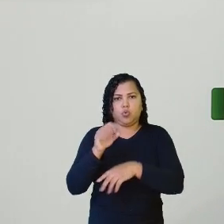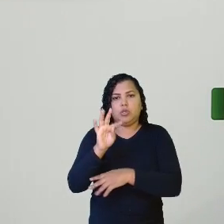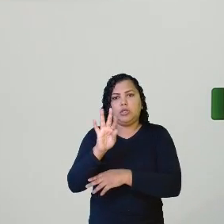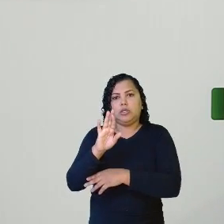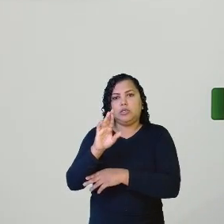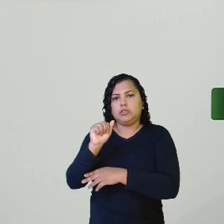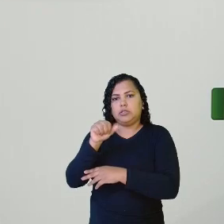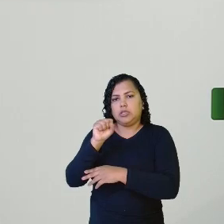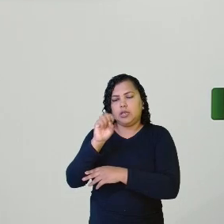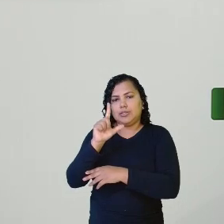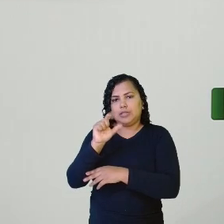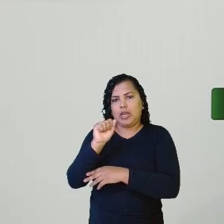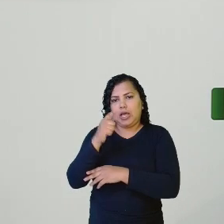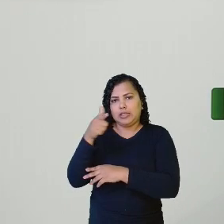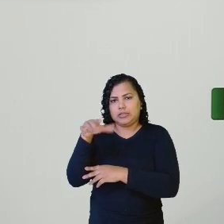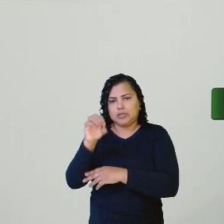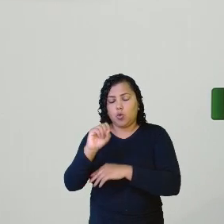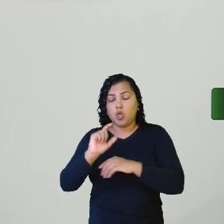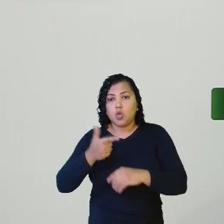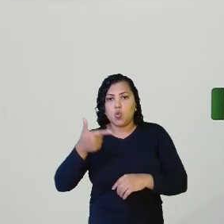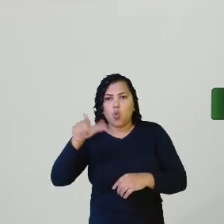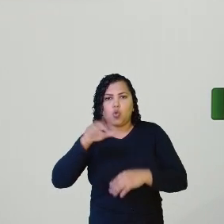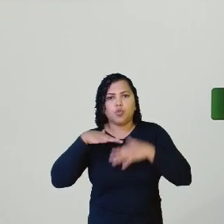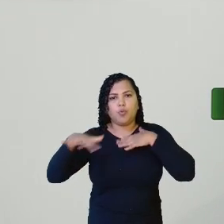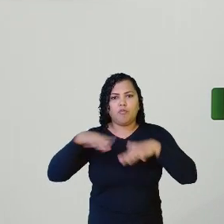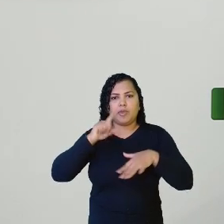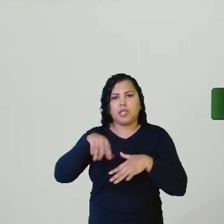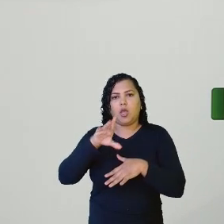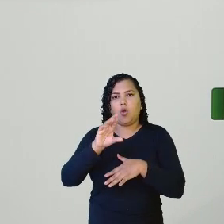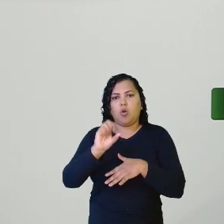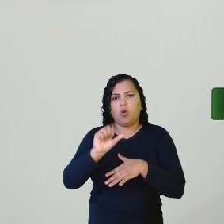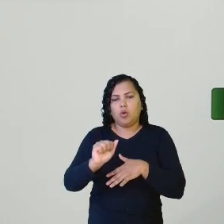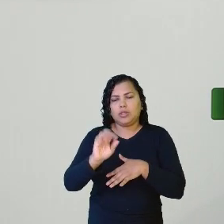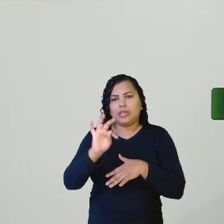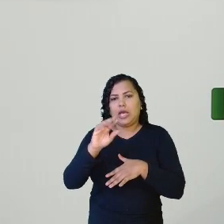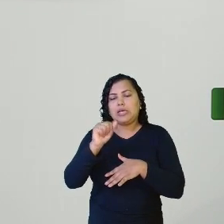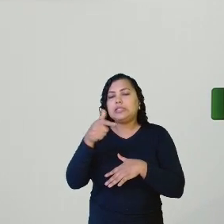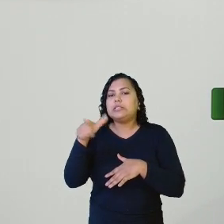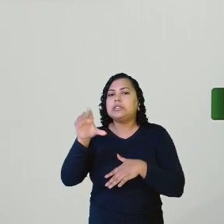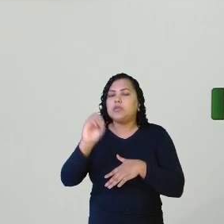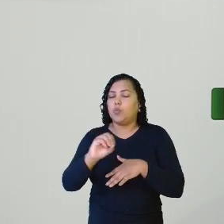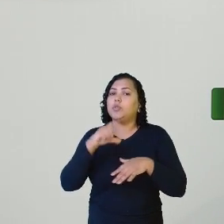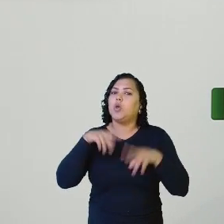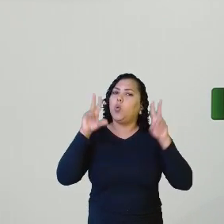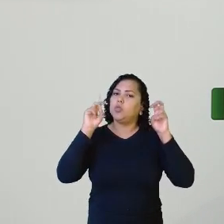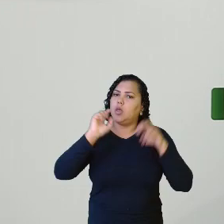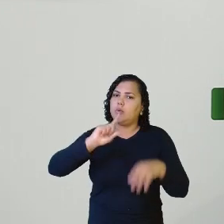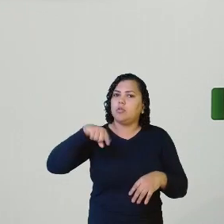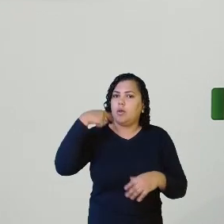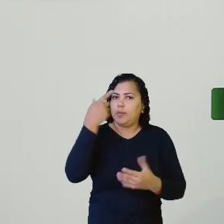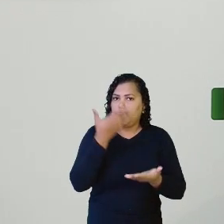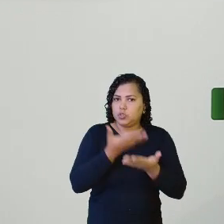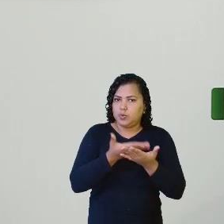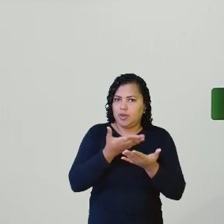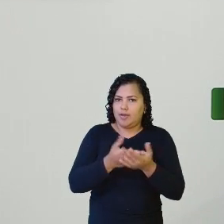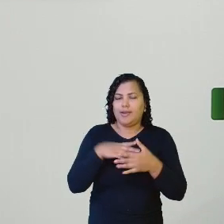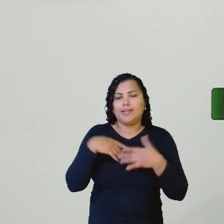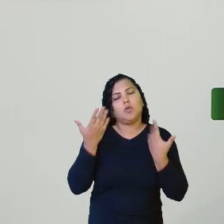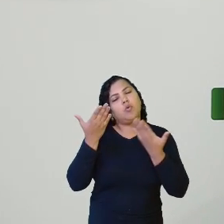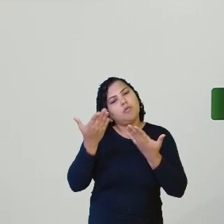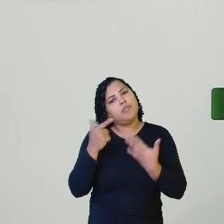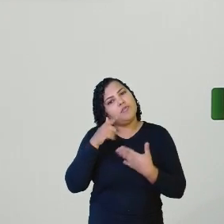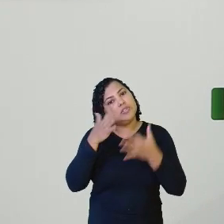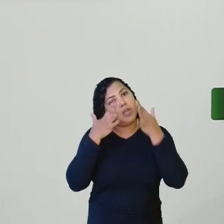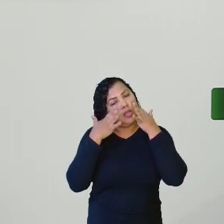vocês que esse é o assunto da nossa próxima aula. Então fica aí o convite para que vocês prestem atenção, assistam nossas